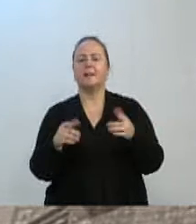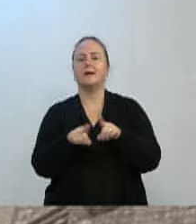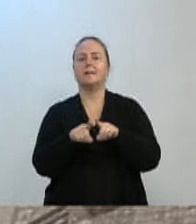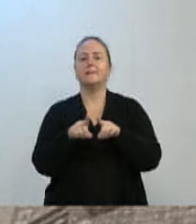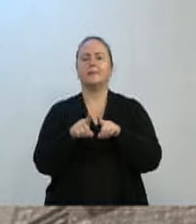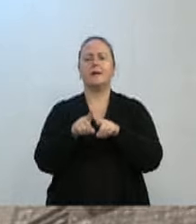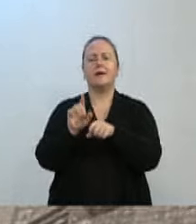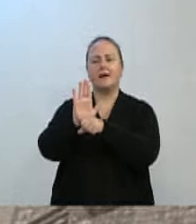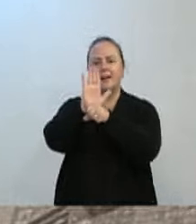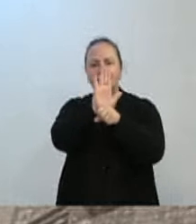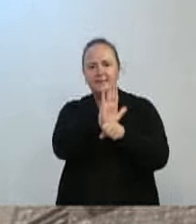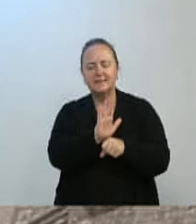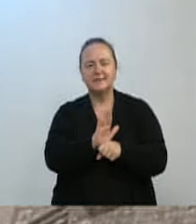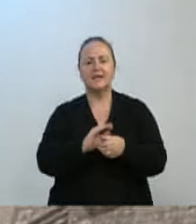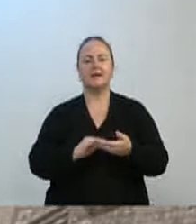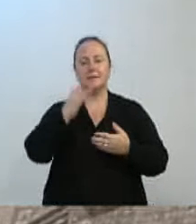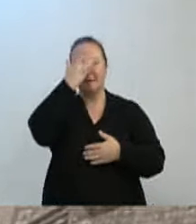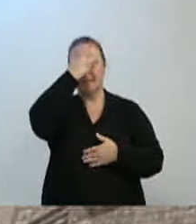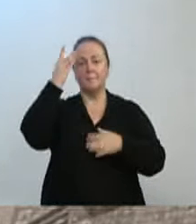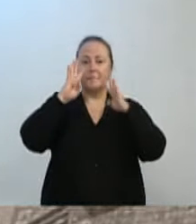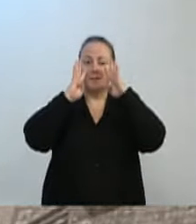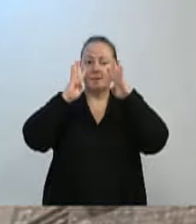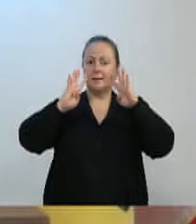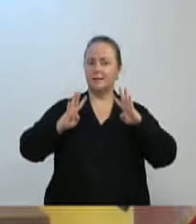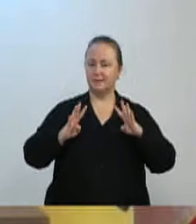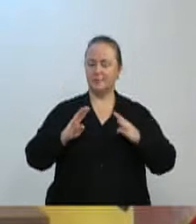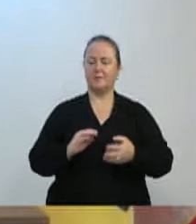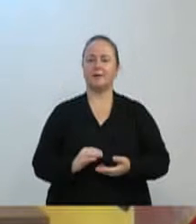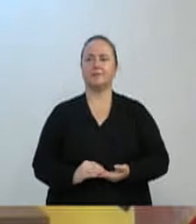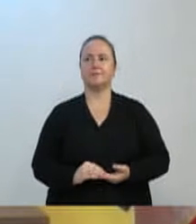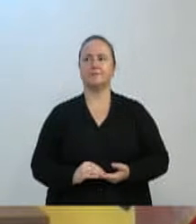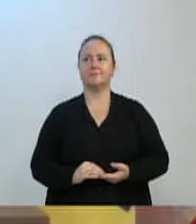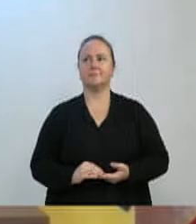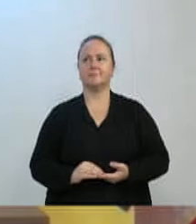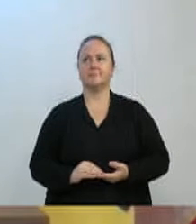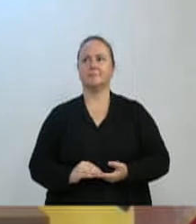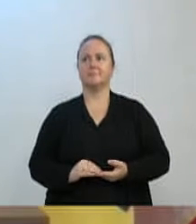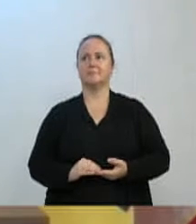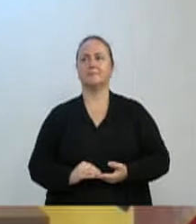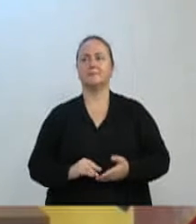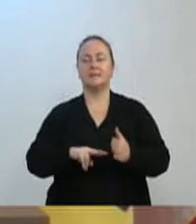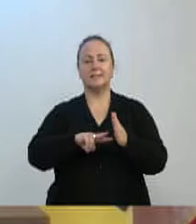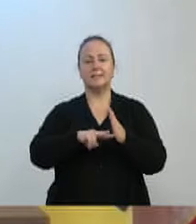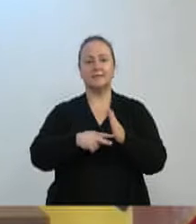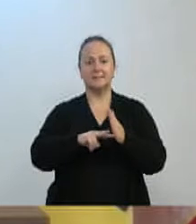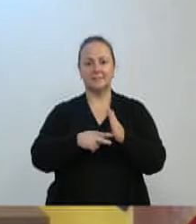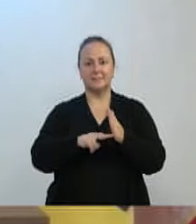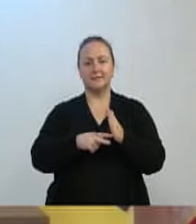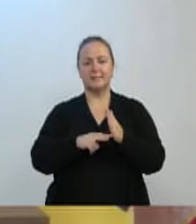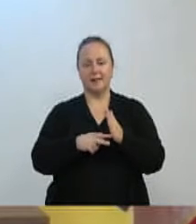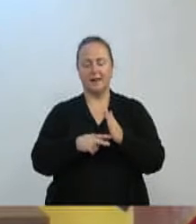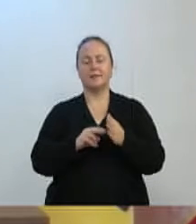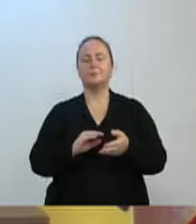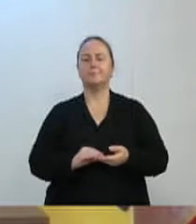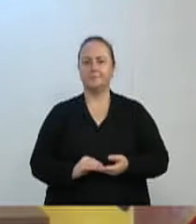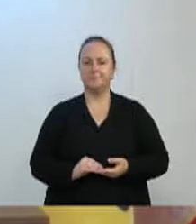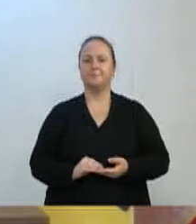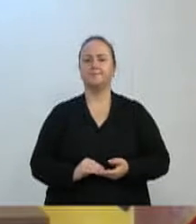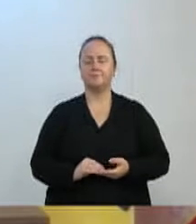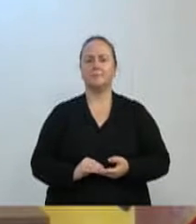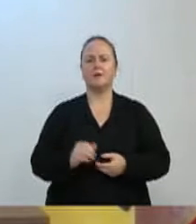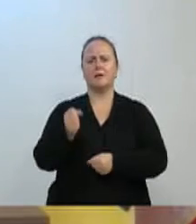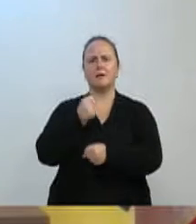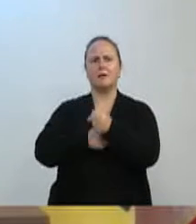que nos assistem. A pedido do Sindlojas, há 4 anos